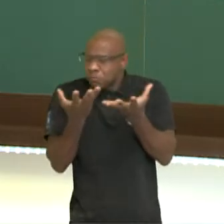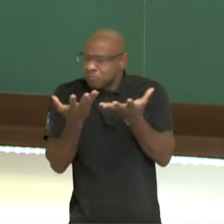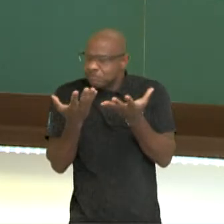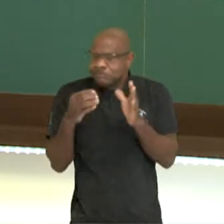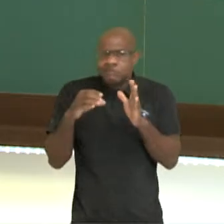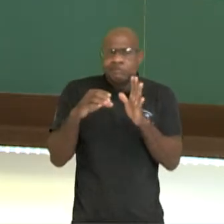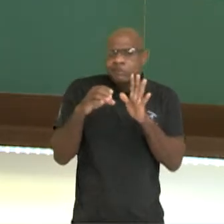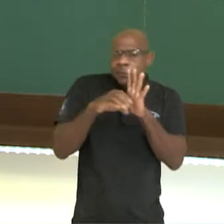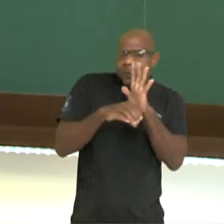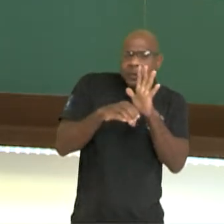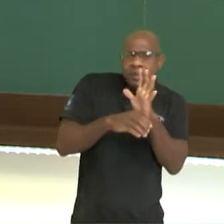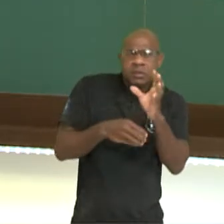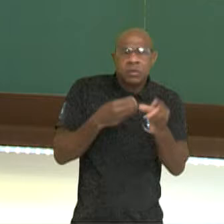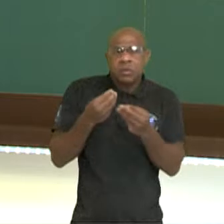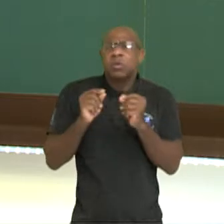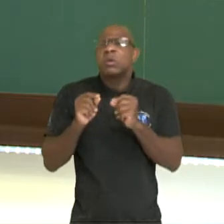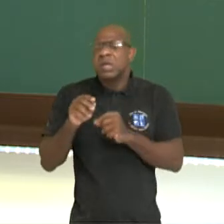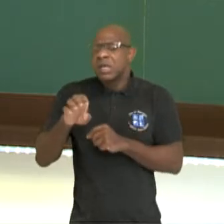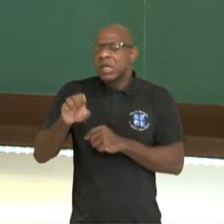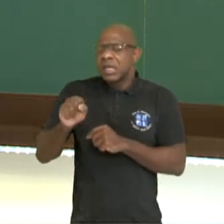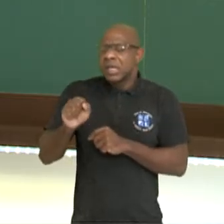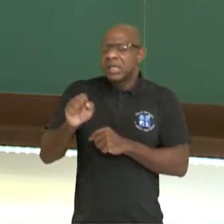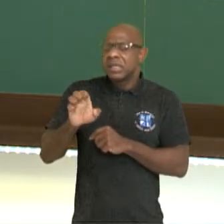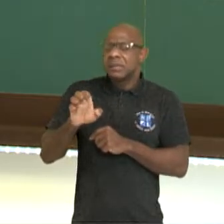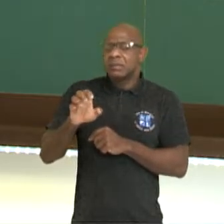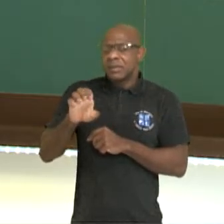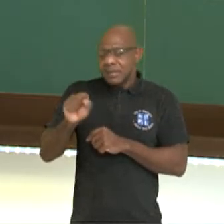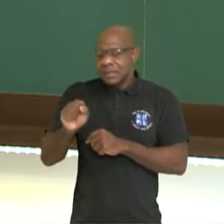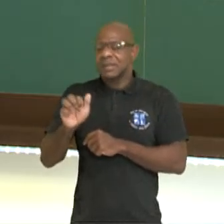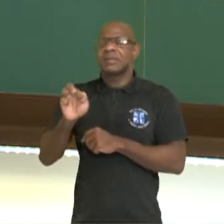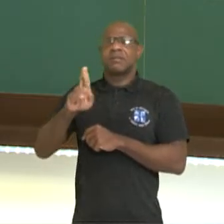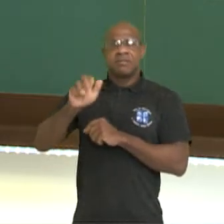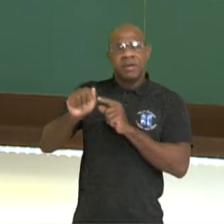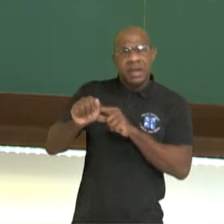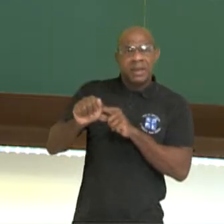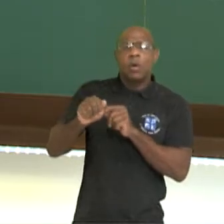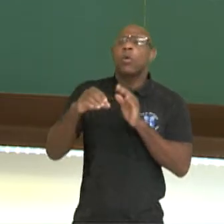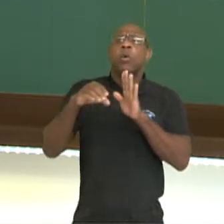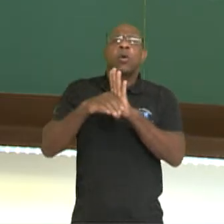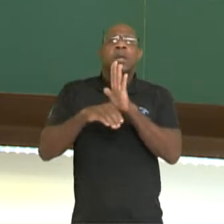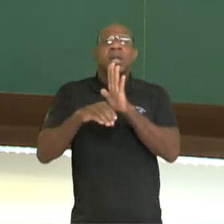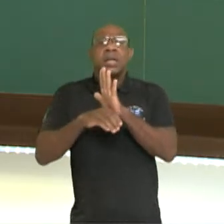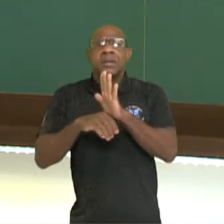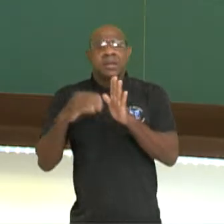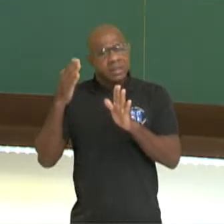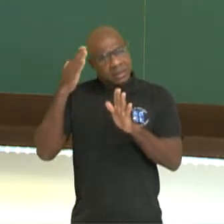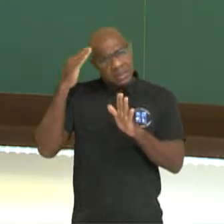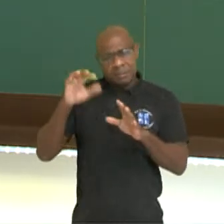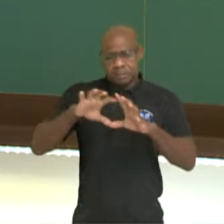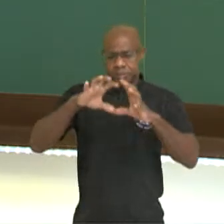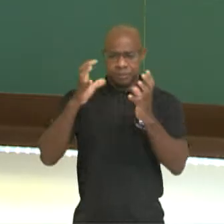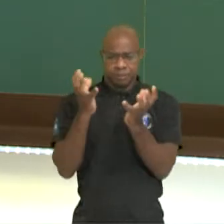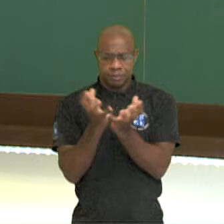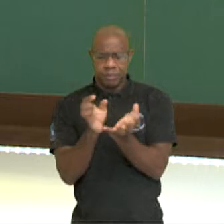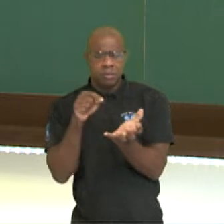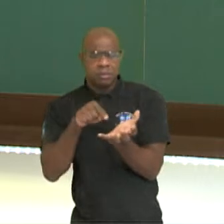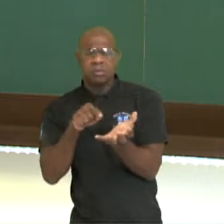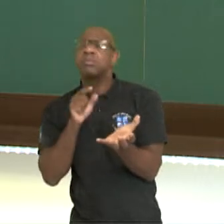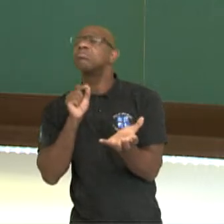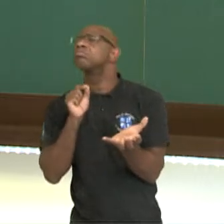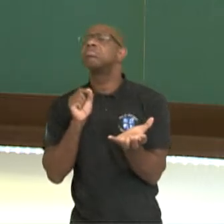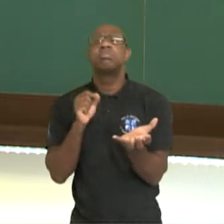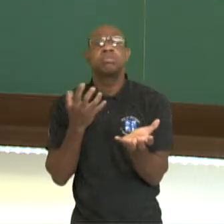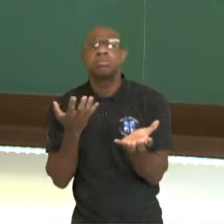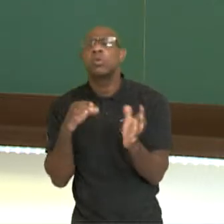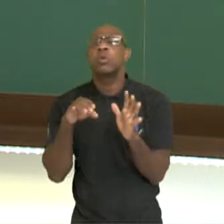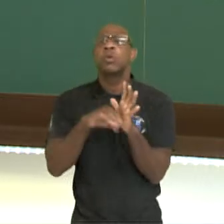que eu chamo? O que é a superfície da esfera? O conceitual, sabendo que é a casca, todo mundo tem facilidade, mas o que é